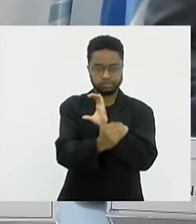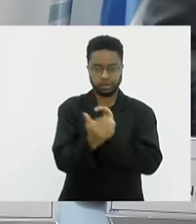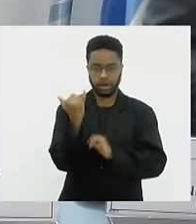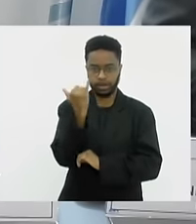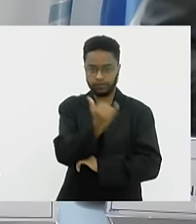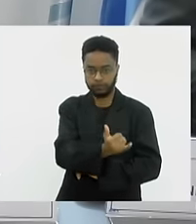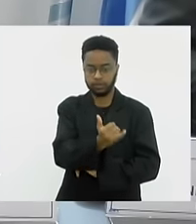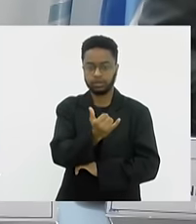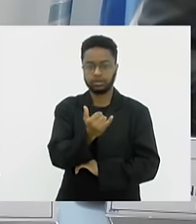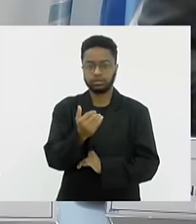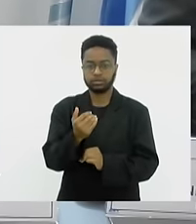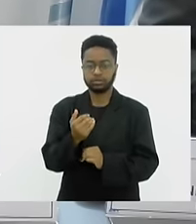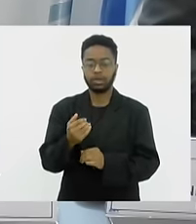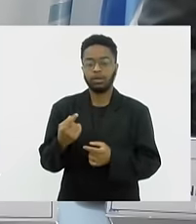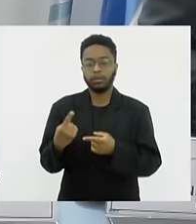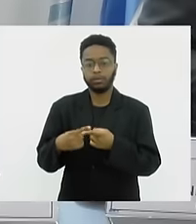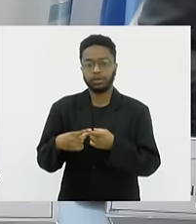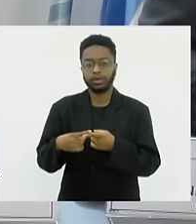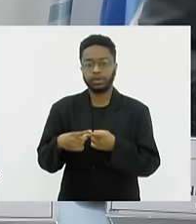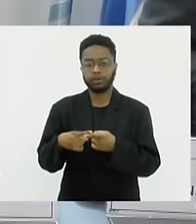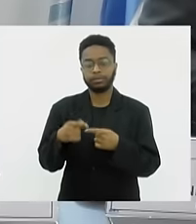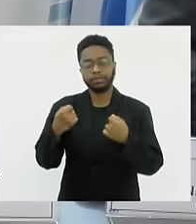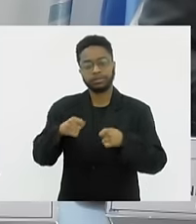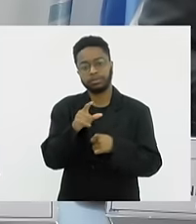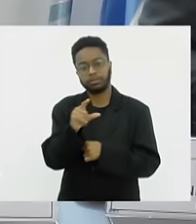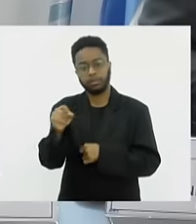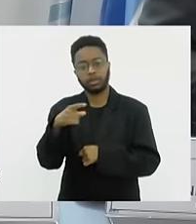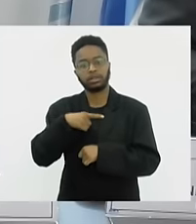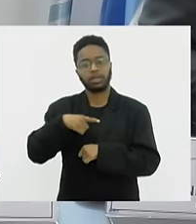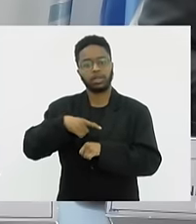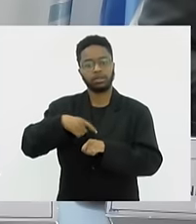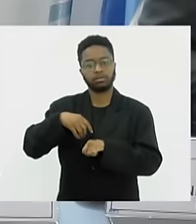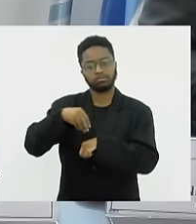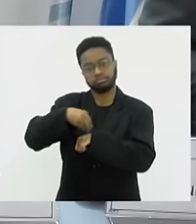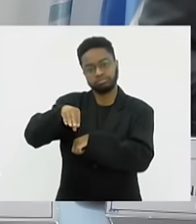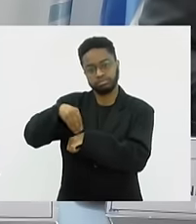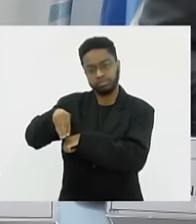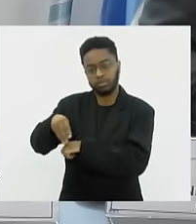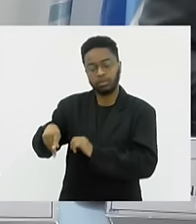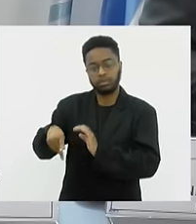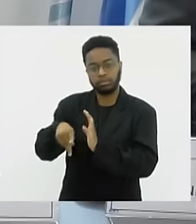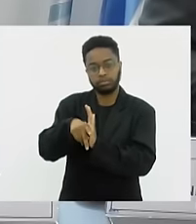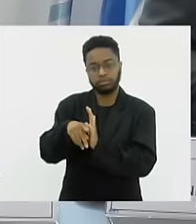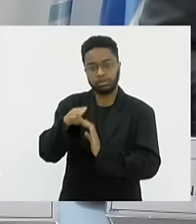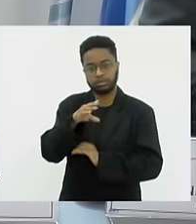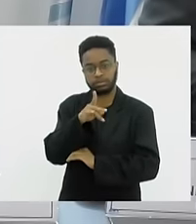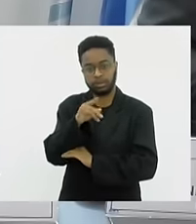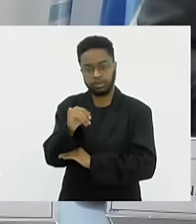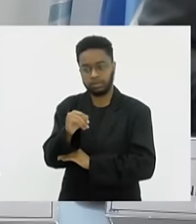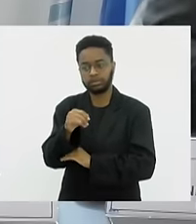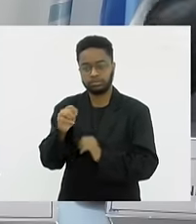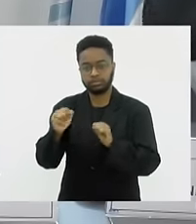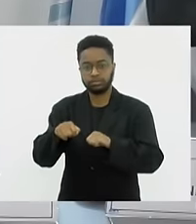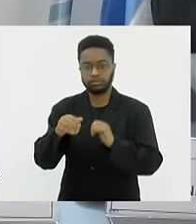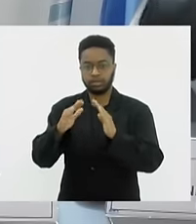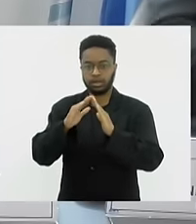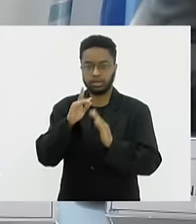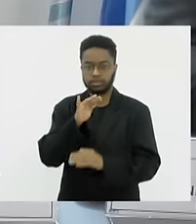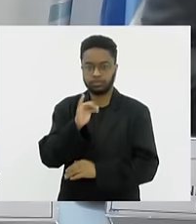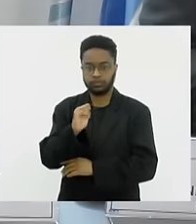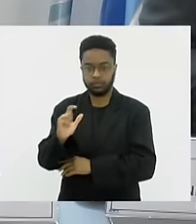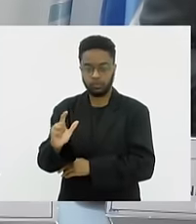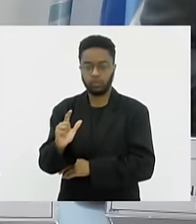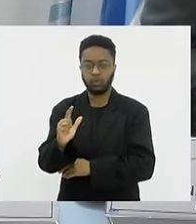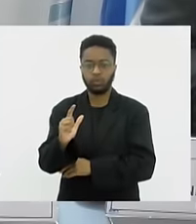de sair daqui com algumas recomendações da CPI para que a Casa Civil possa ser ali o árbitro